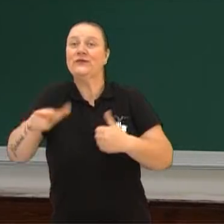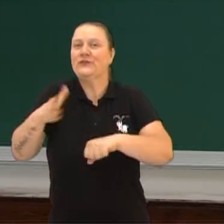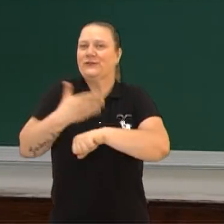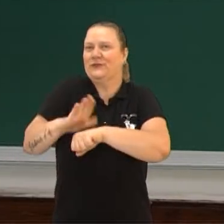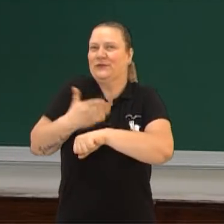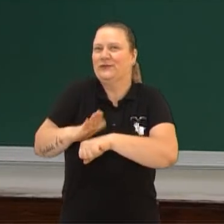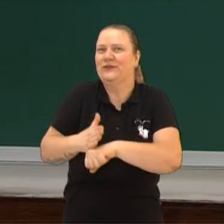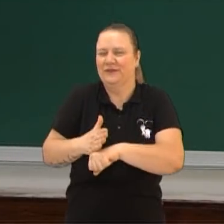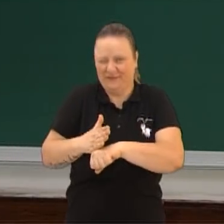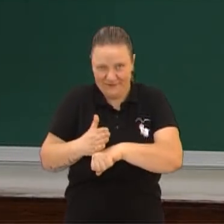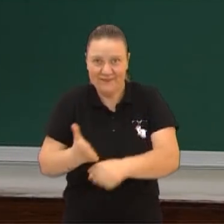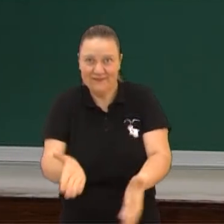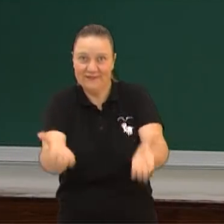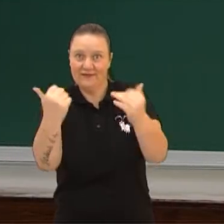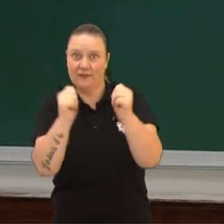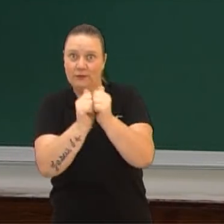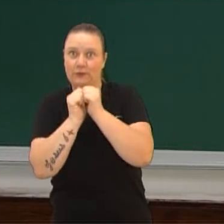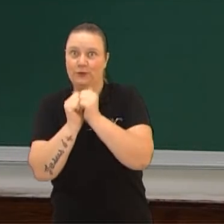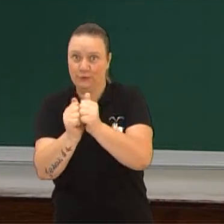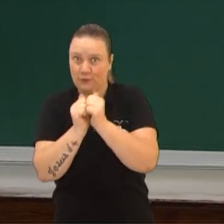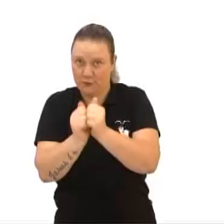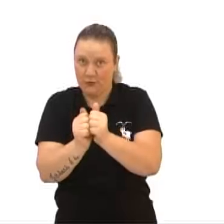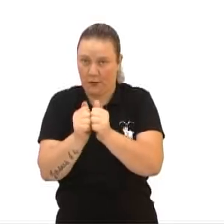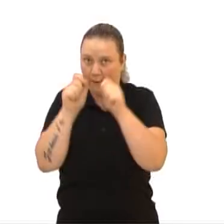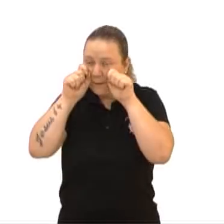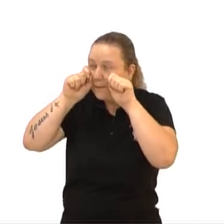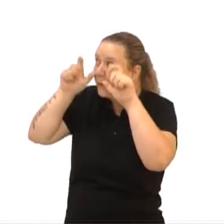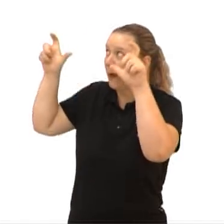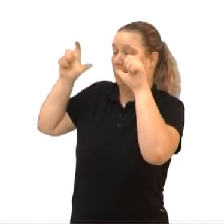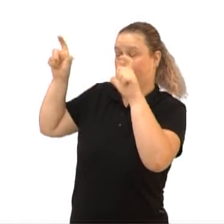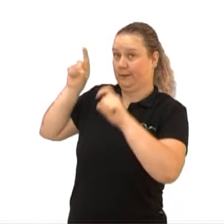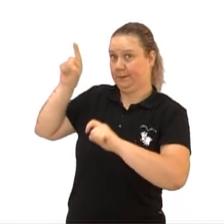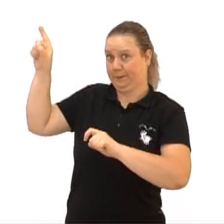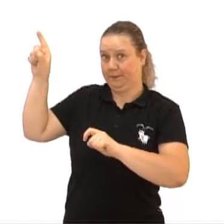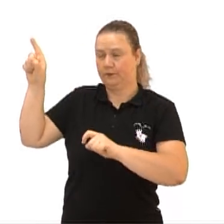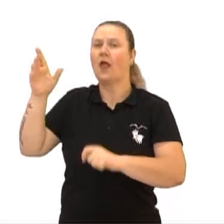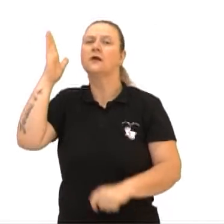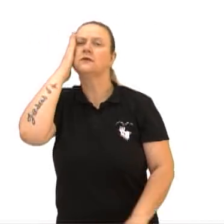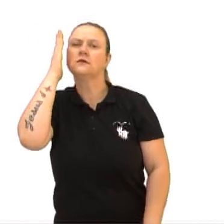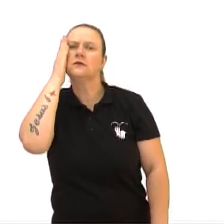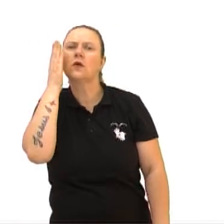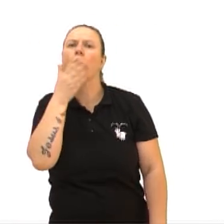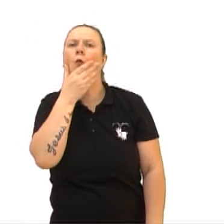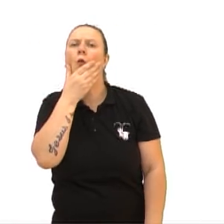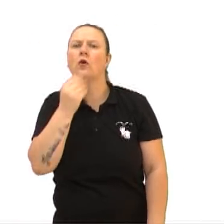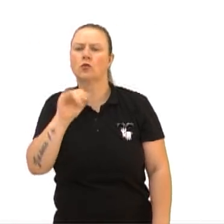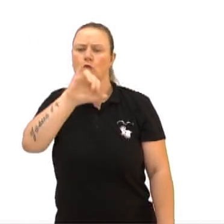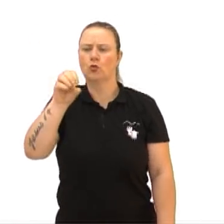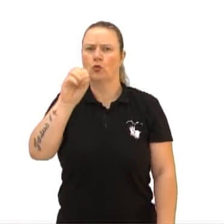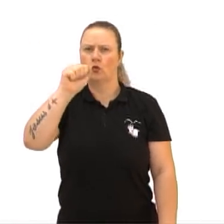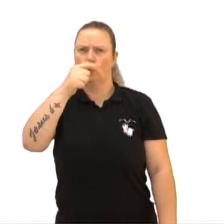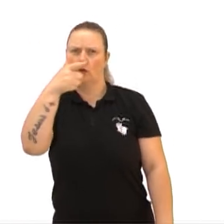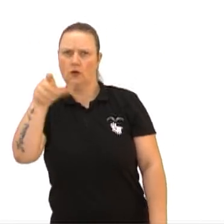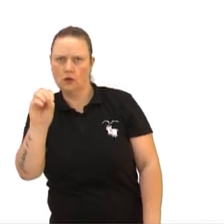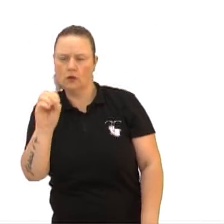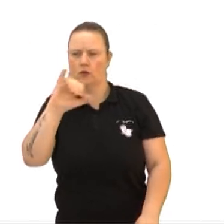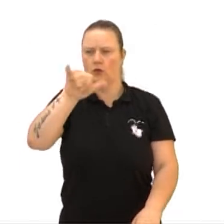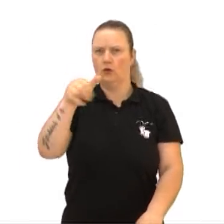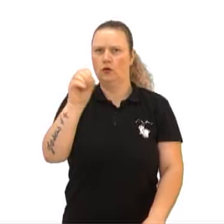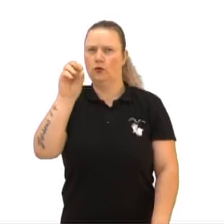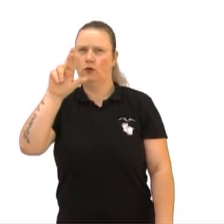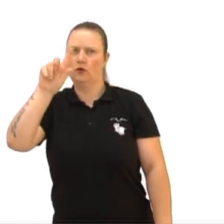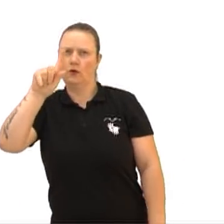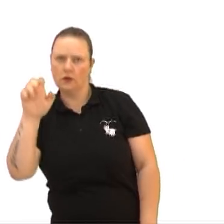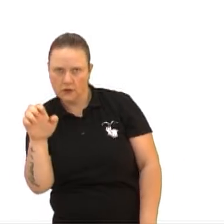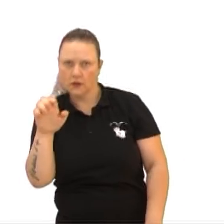O que vocês acham? Então, presta muita atenção. Sabemos que João, Jorge, Lucas, Márcio e